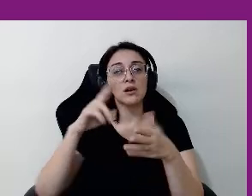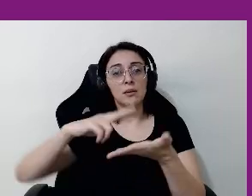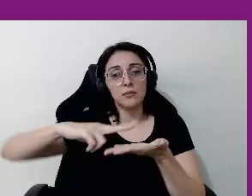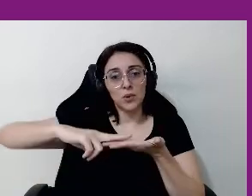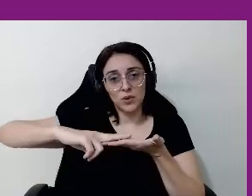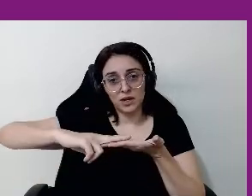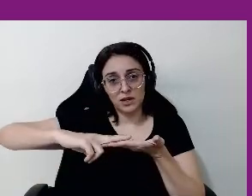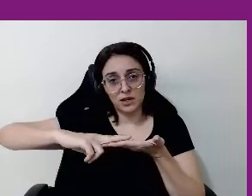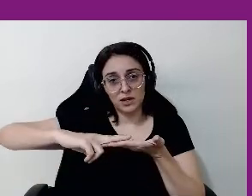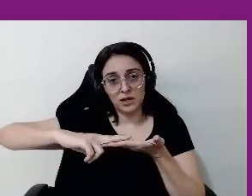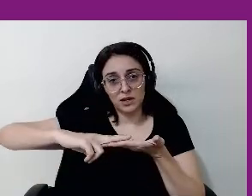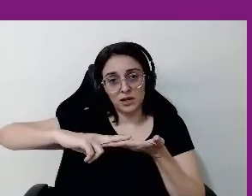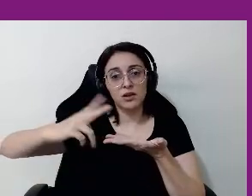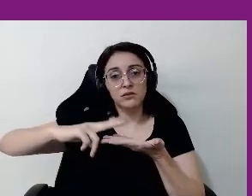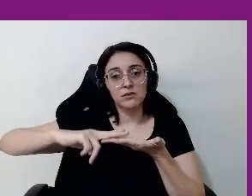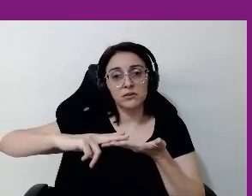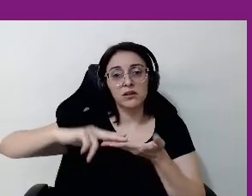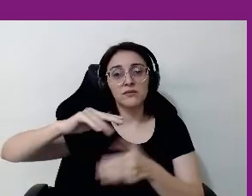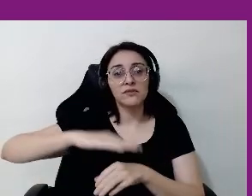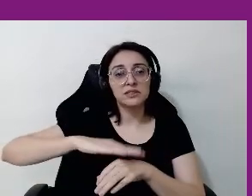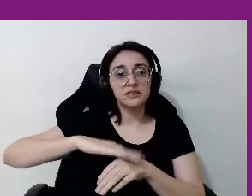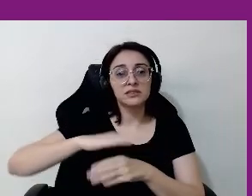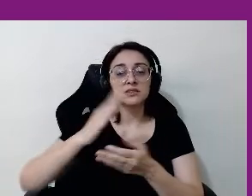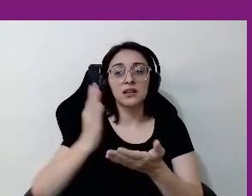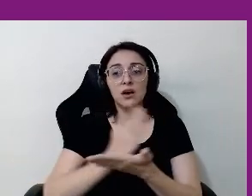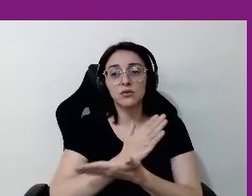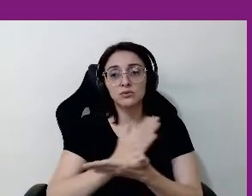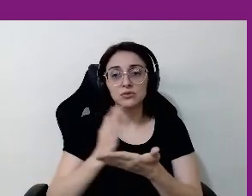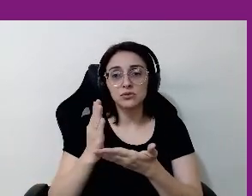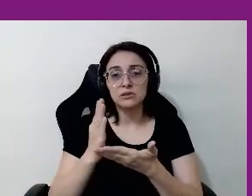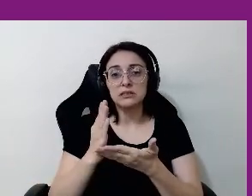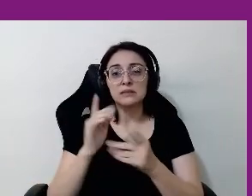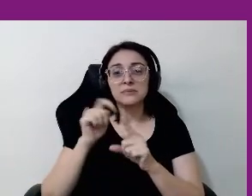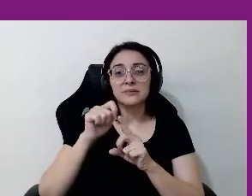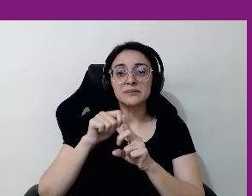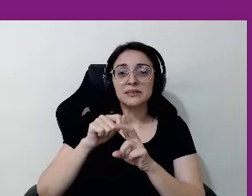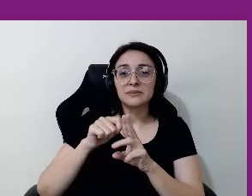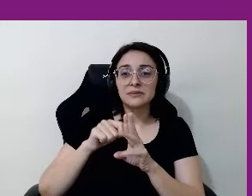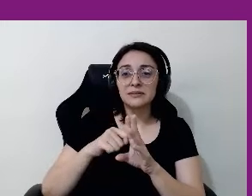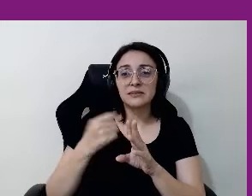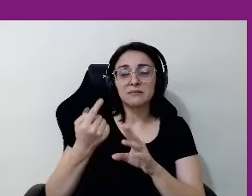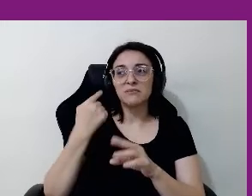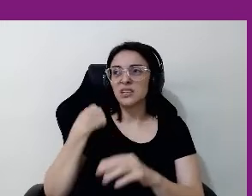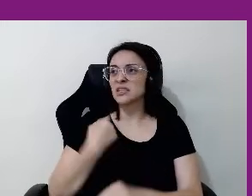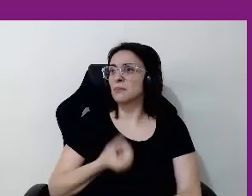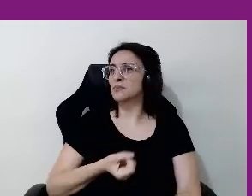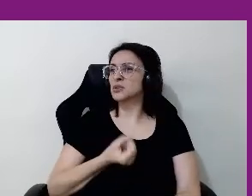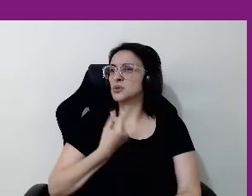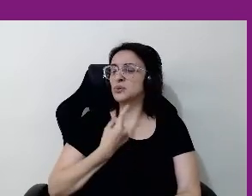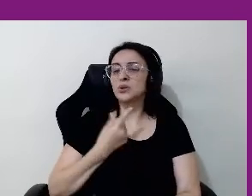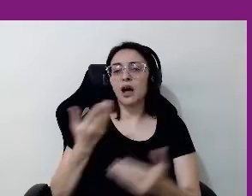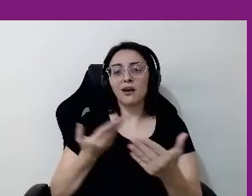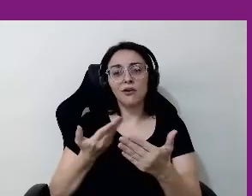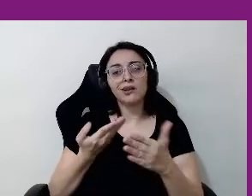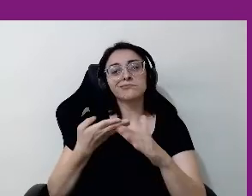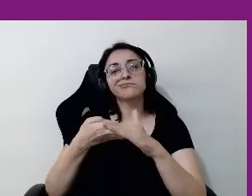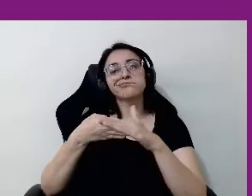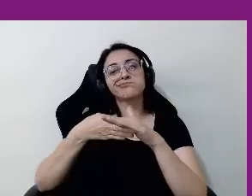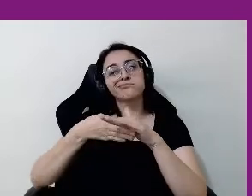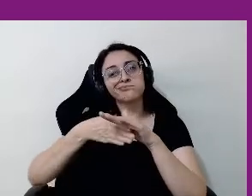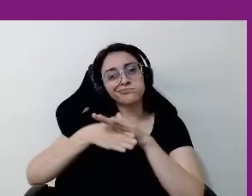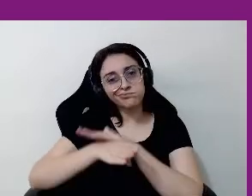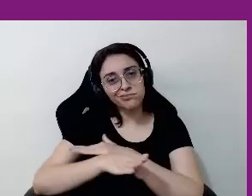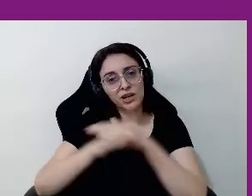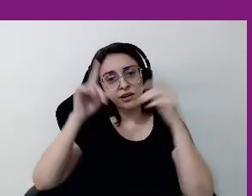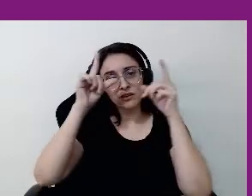se acostumando a fazer isso, que alguns meses atrás era uma coisa absurda, mas a gente está acostumando, a enfermagem já está conseguindo